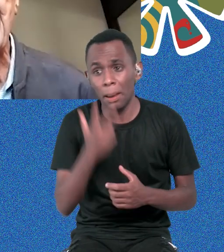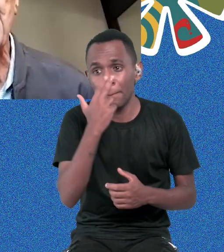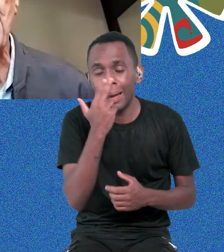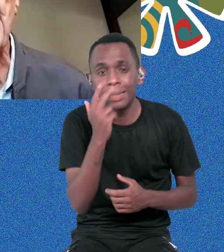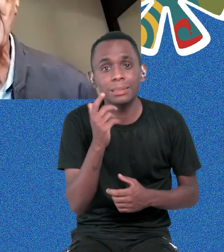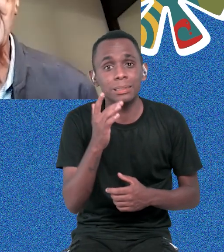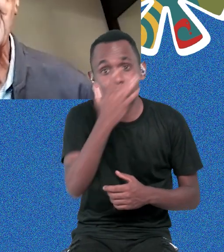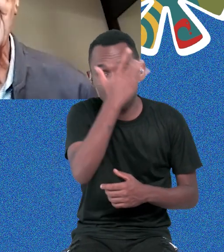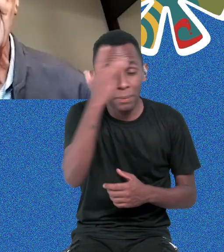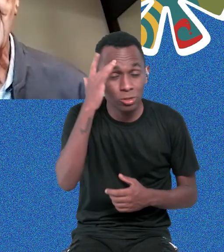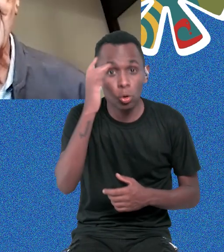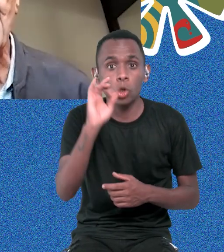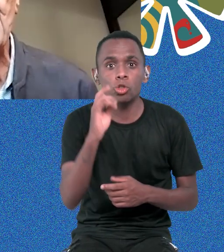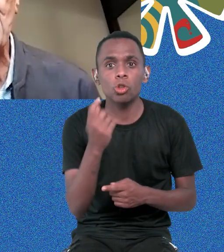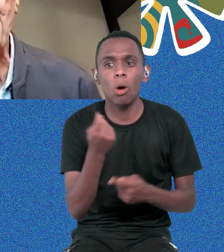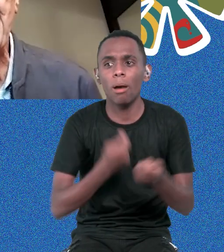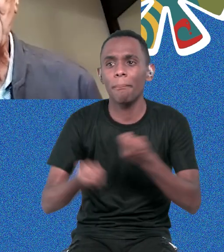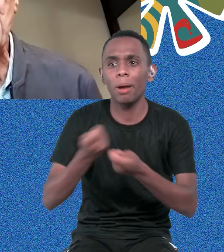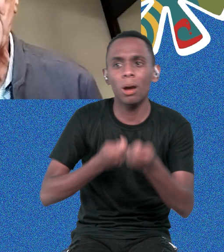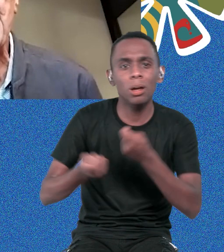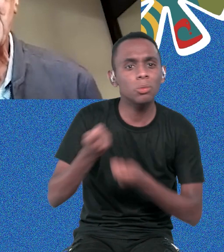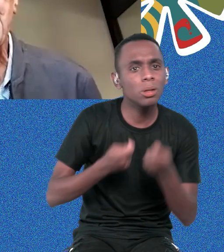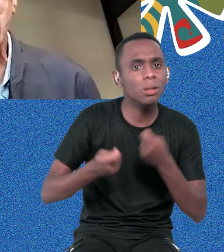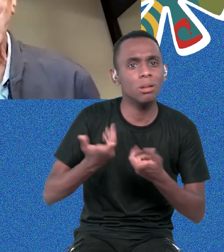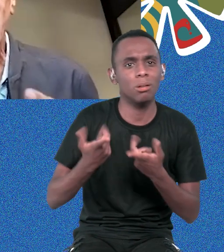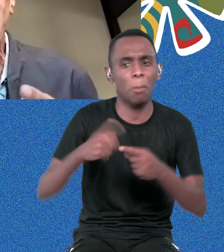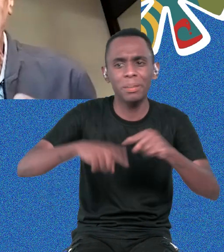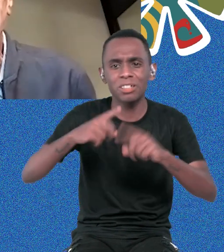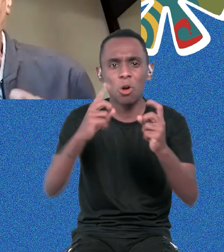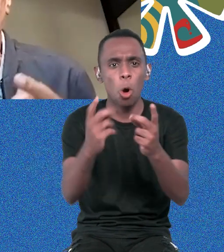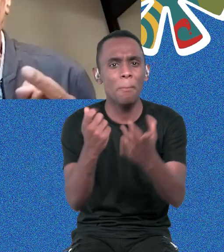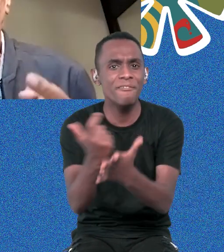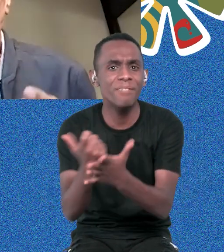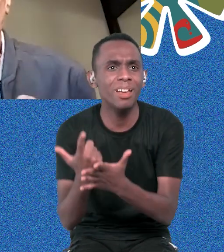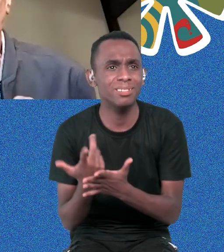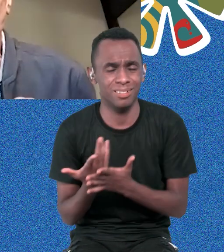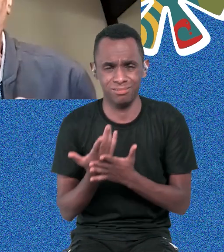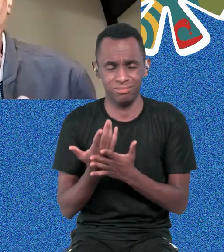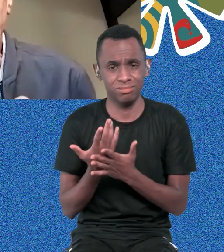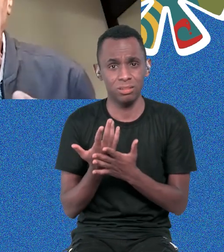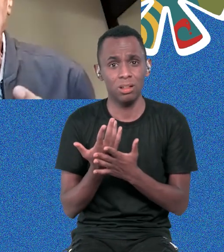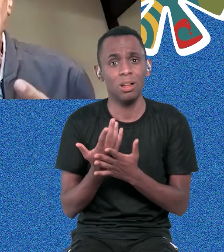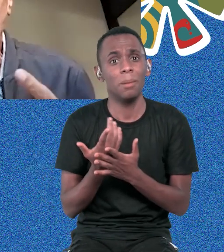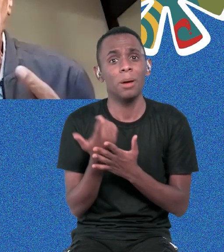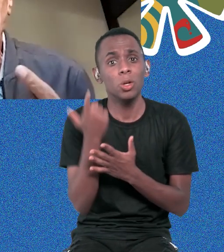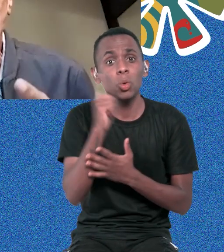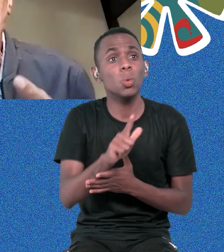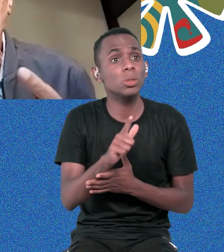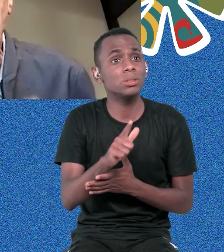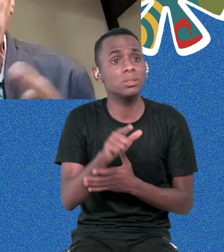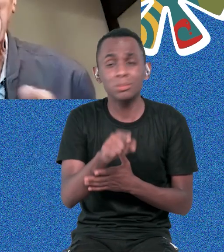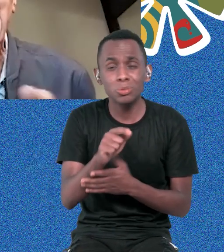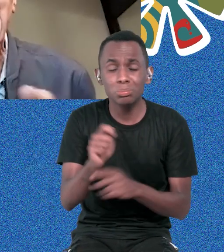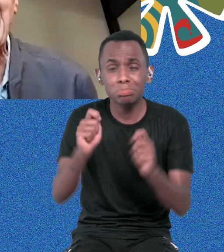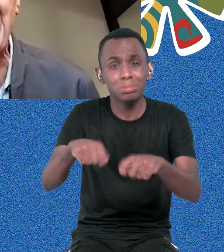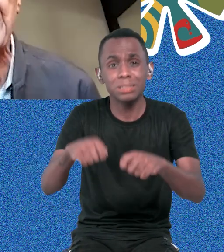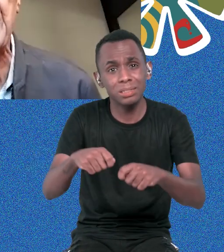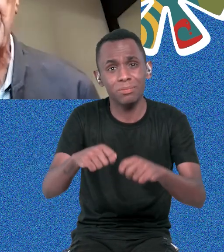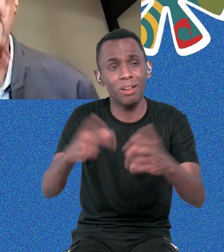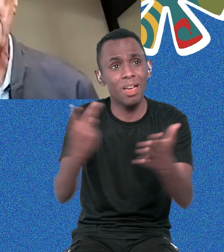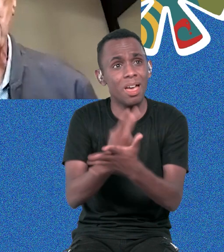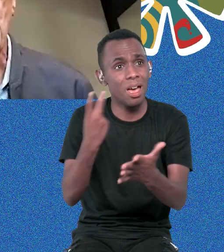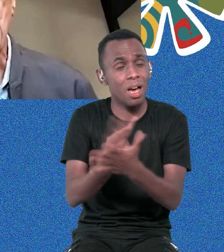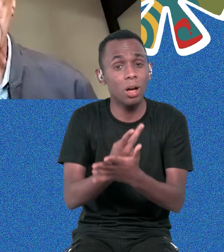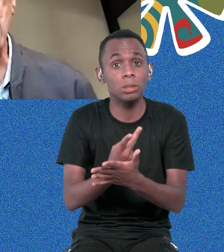em mercadorias, e não só mercadorias, mercadorias que não têm nem condição de ser